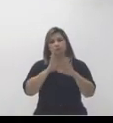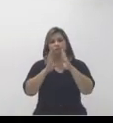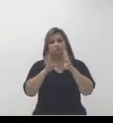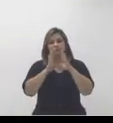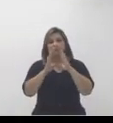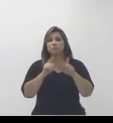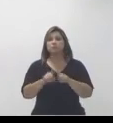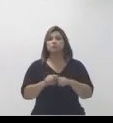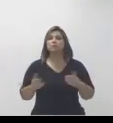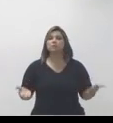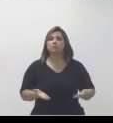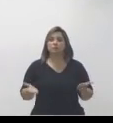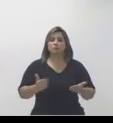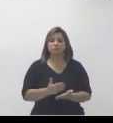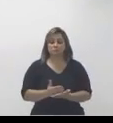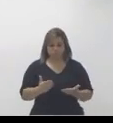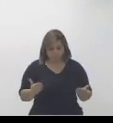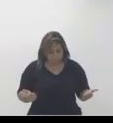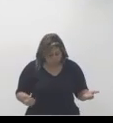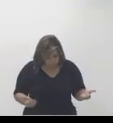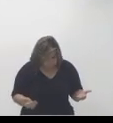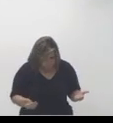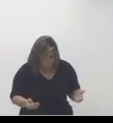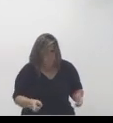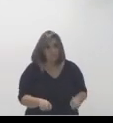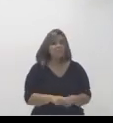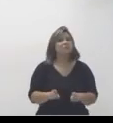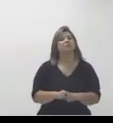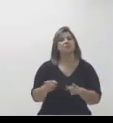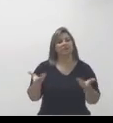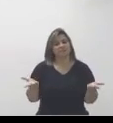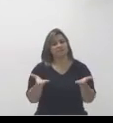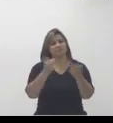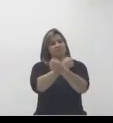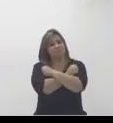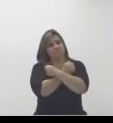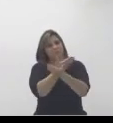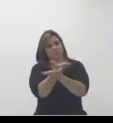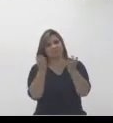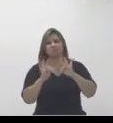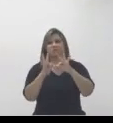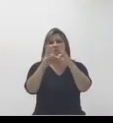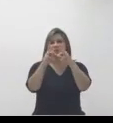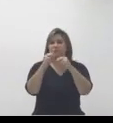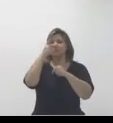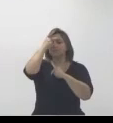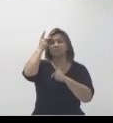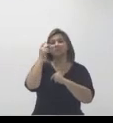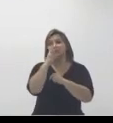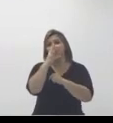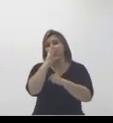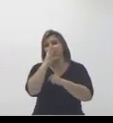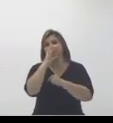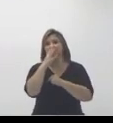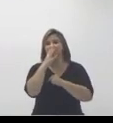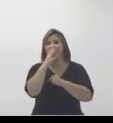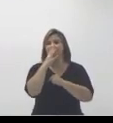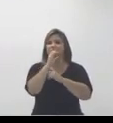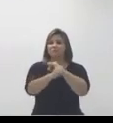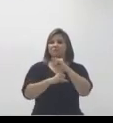de início mandar um abraço para todo mundo que está participando aí né e agradecer a participação